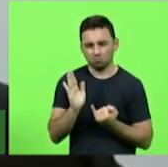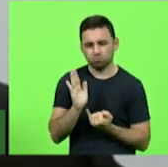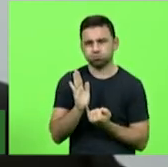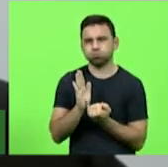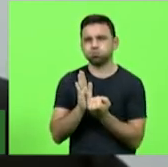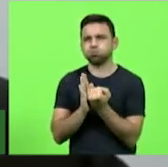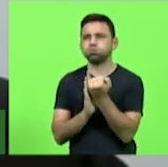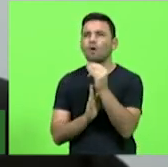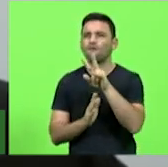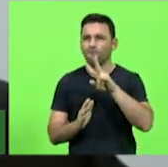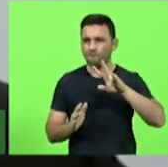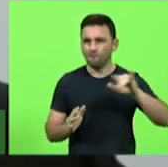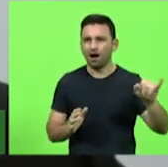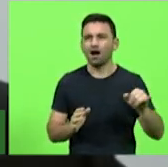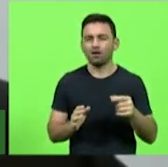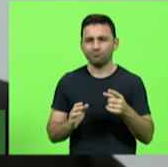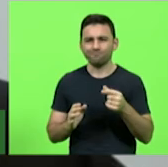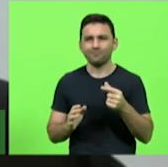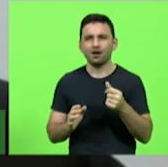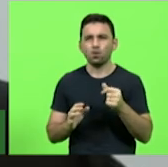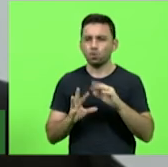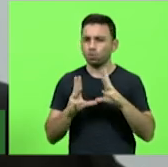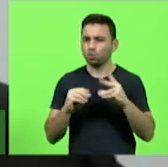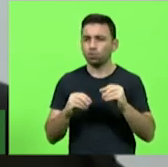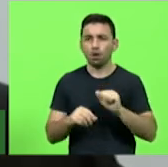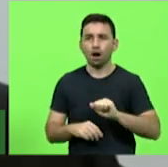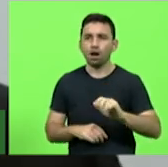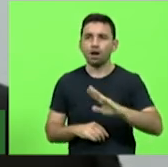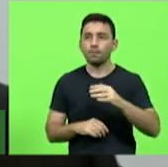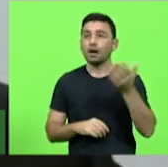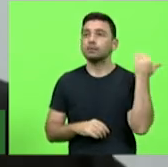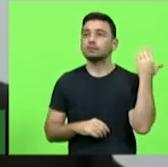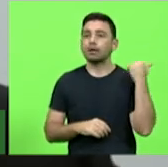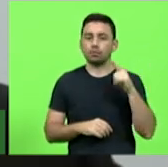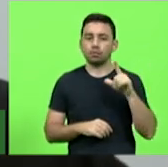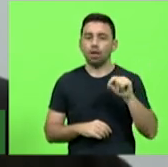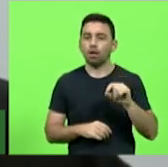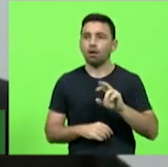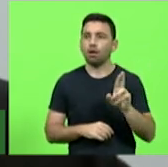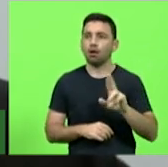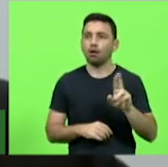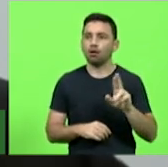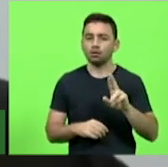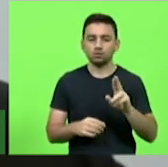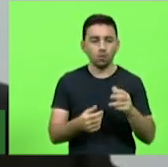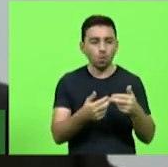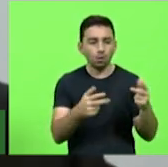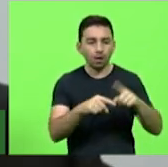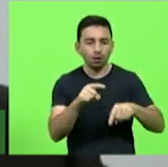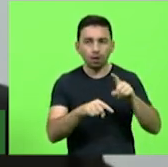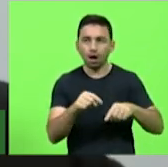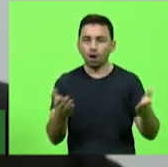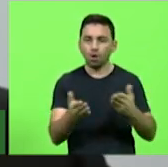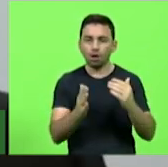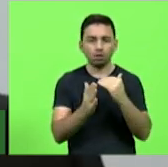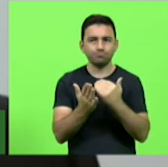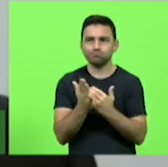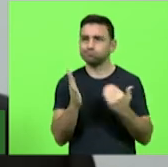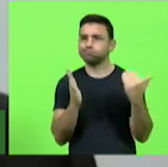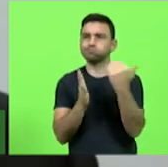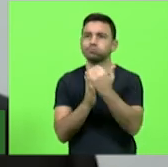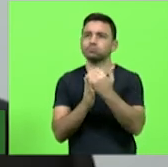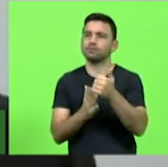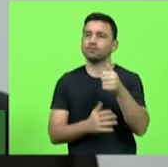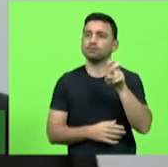gigantesco, porque tudo aumentou. Tu vai no mercado que era R$10, hoje é 15. O pessoal da construção civil está